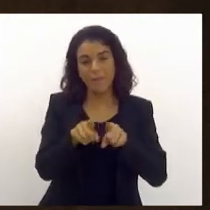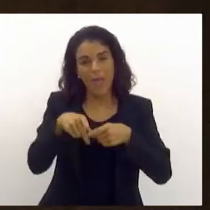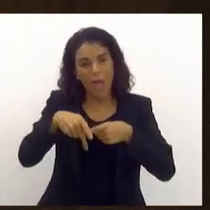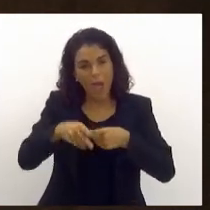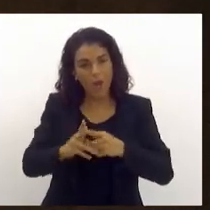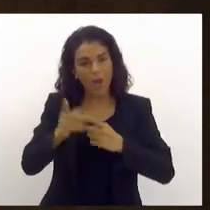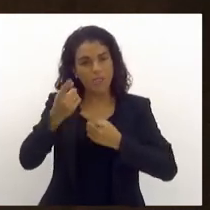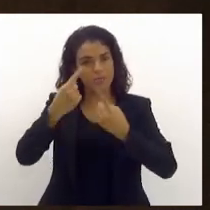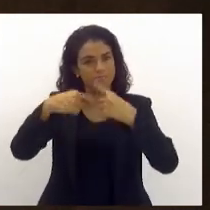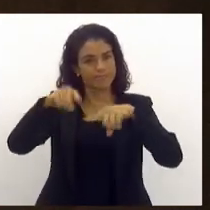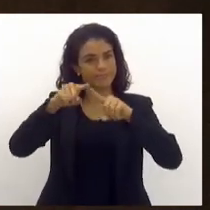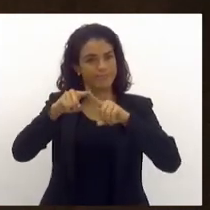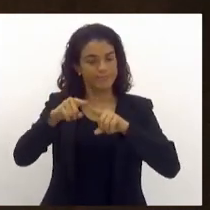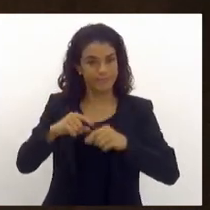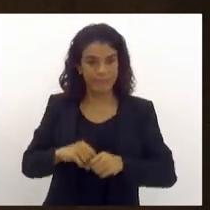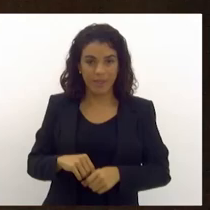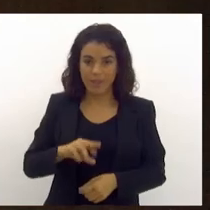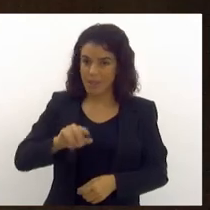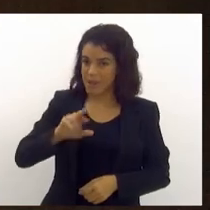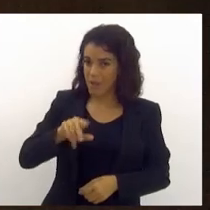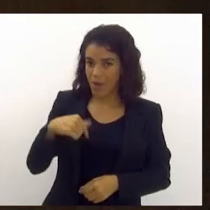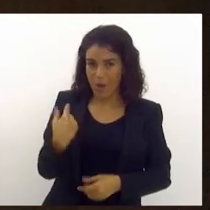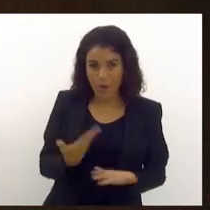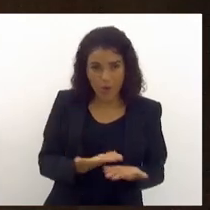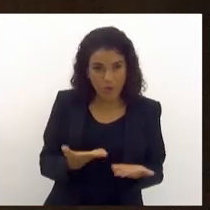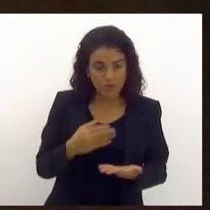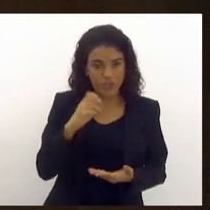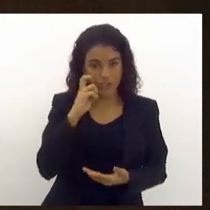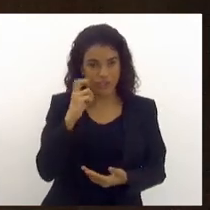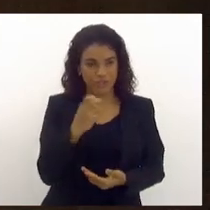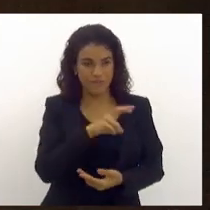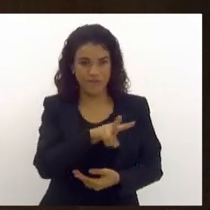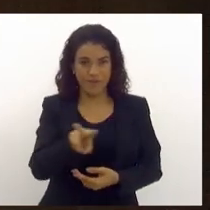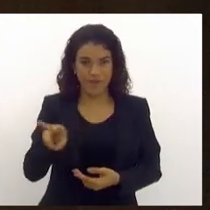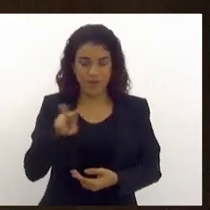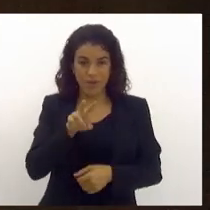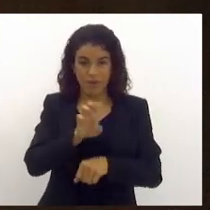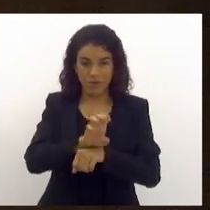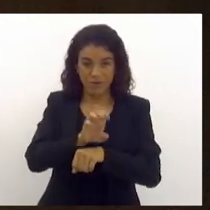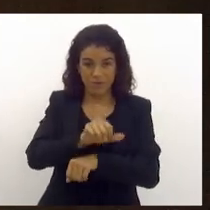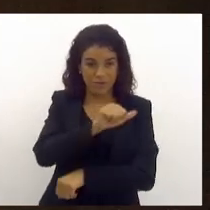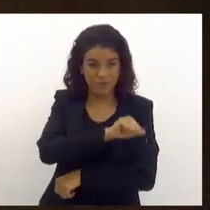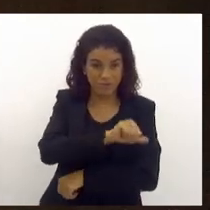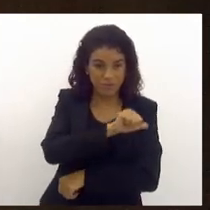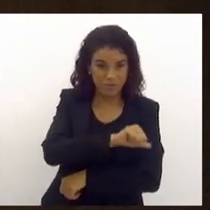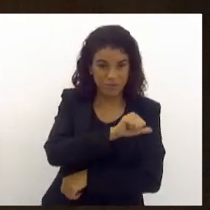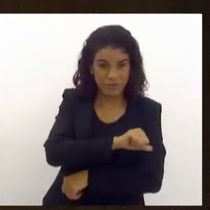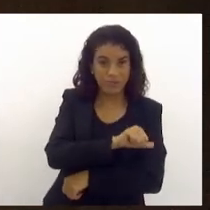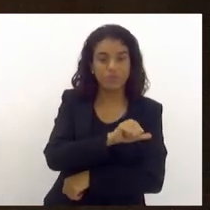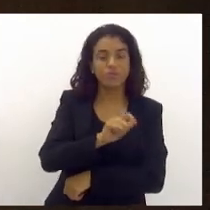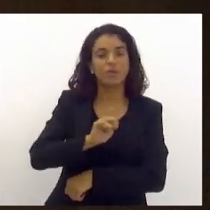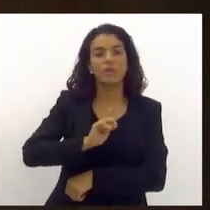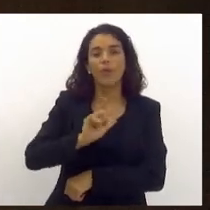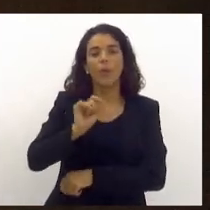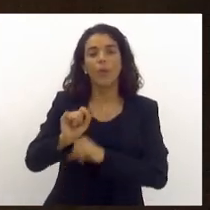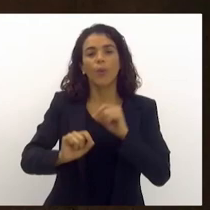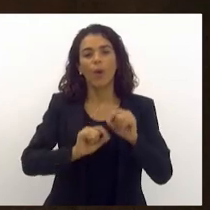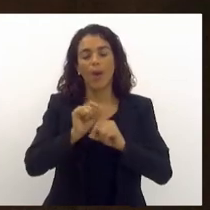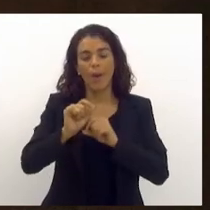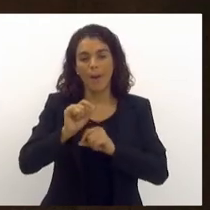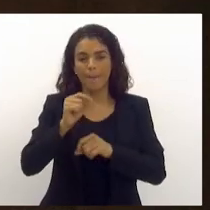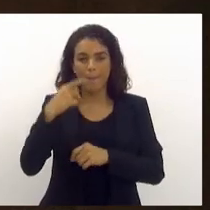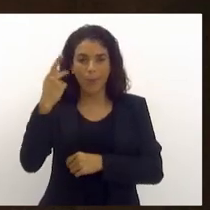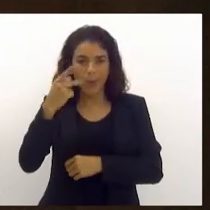desses malfeitores. E não é isso que a gente vê hoje. O Estado do Rio de Janeiro tem uma política de